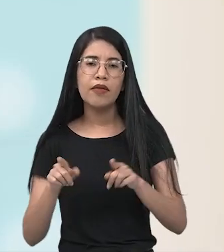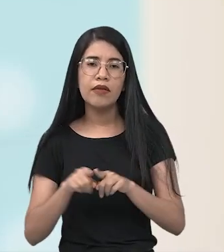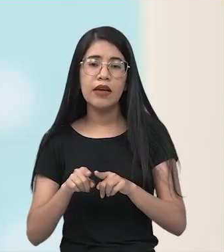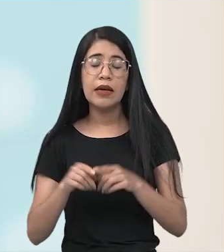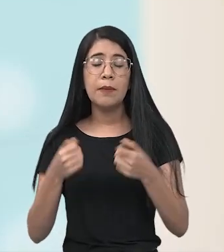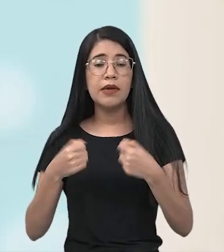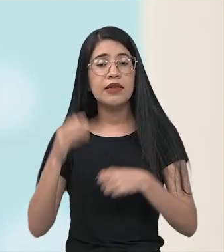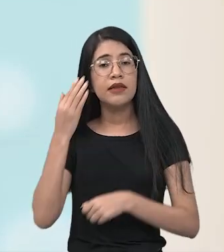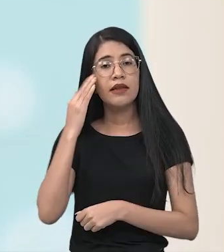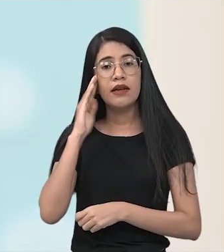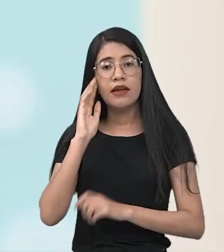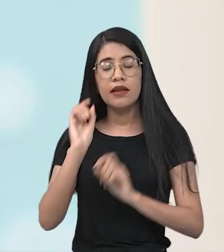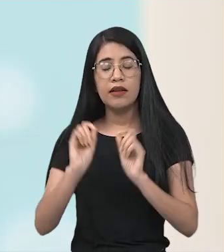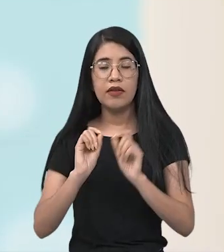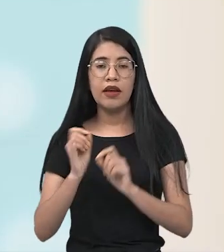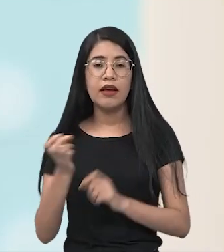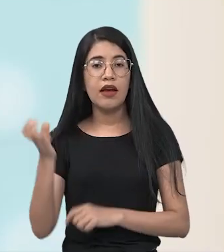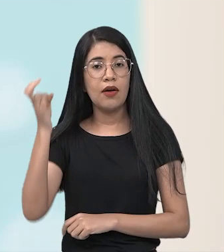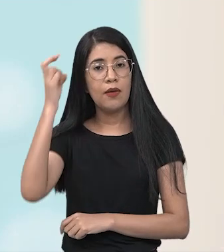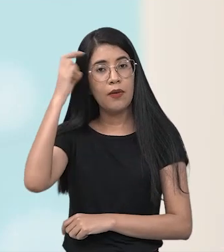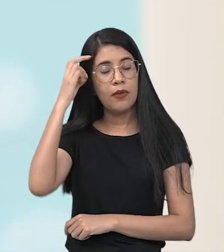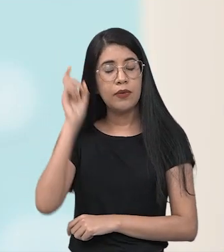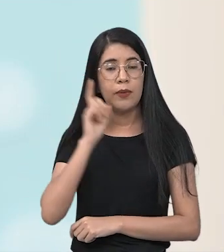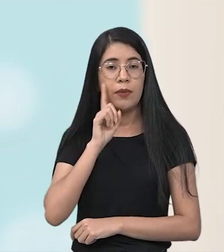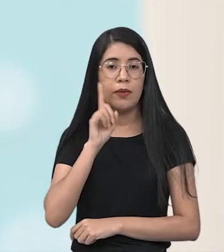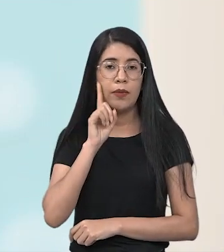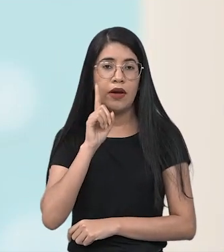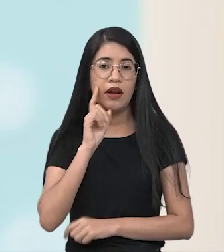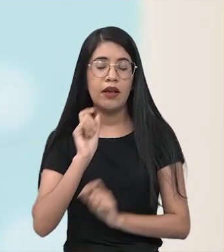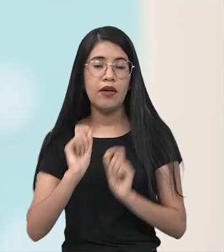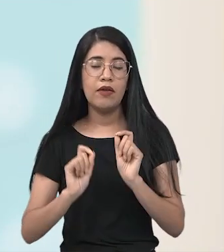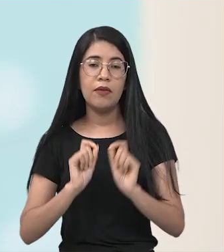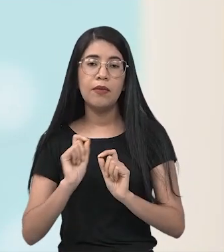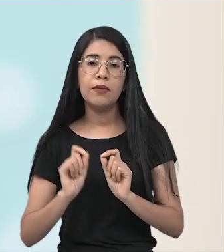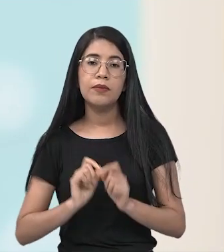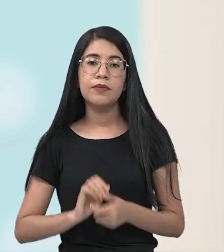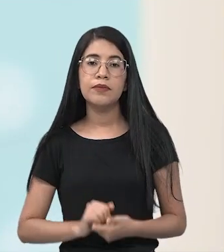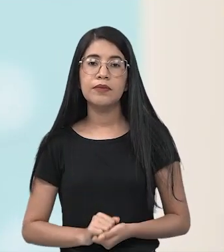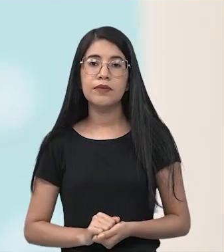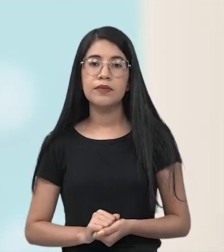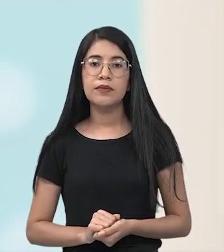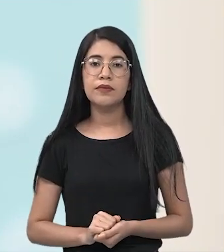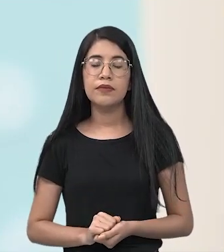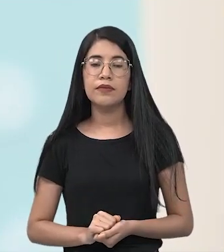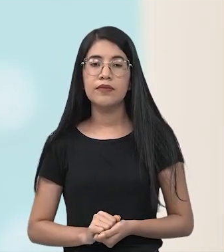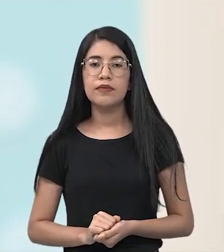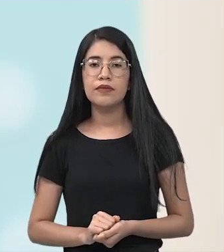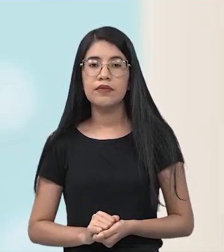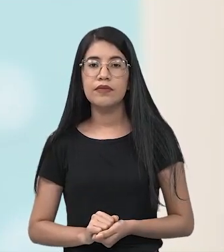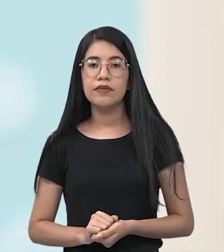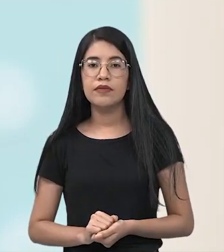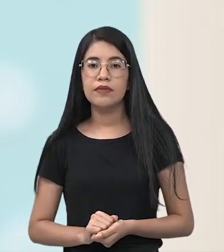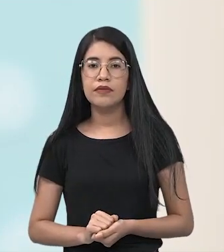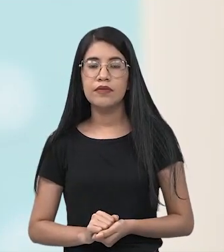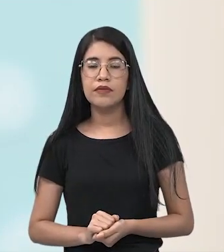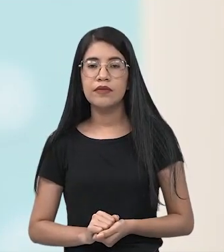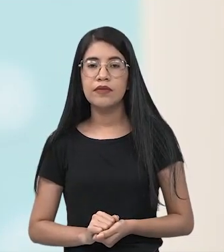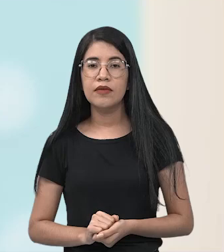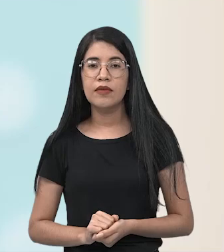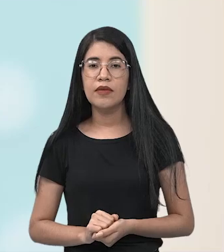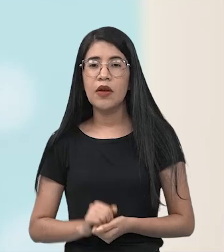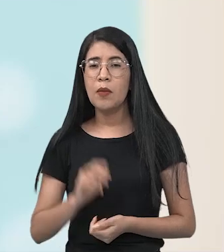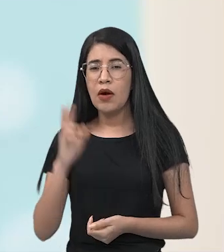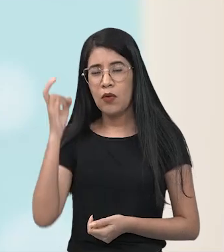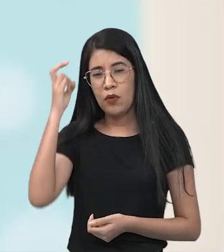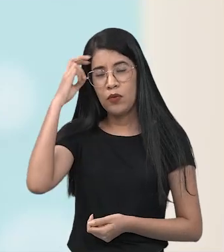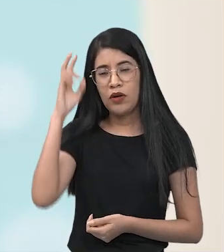precisa entender que a cultura americana ela é uma cultura que ela é muito forte, né? Não